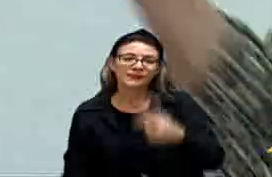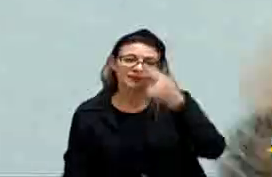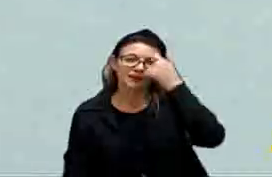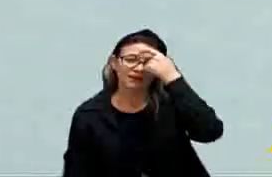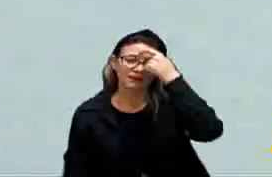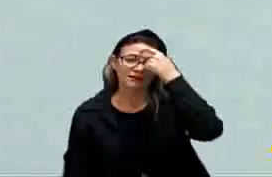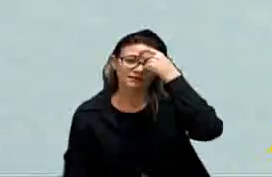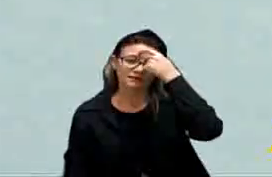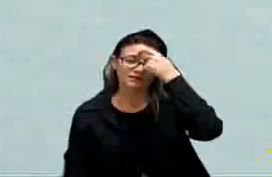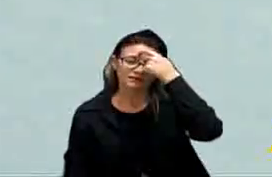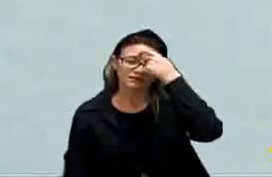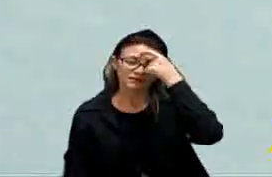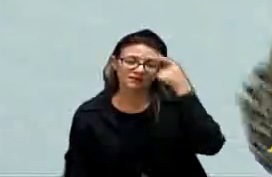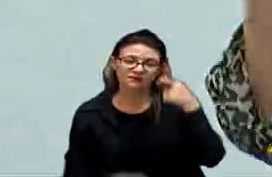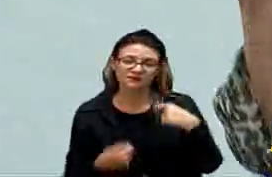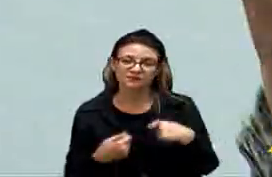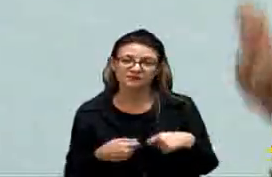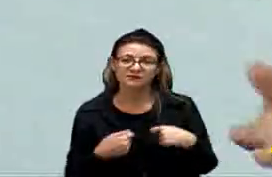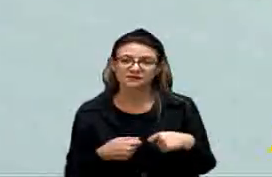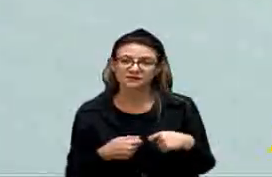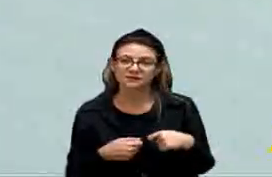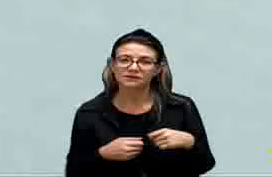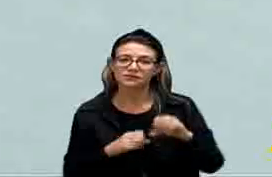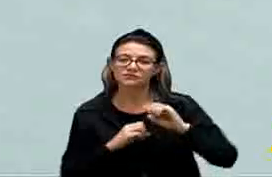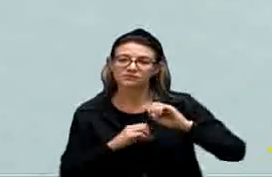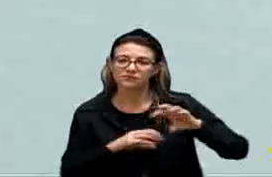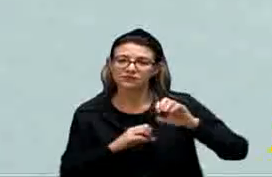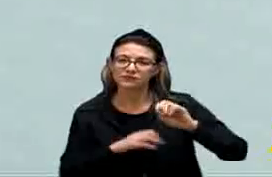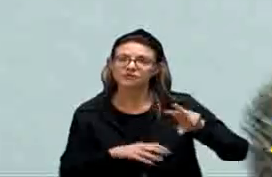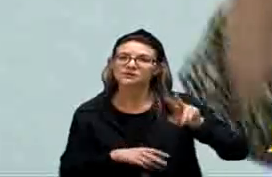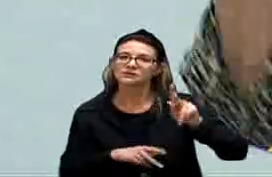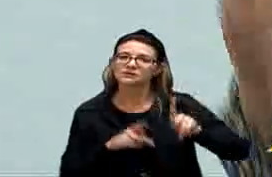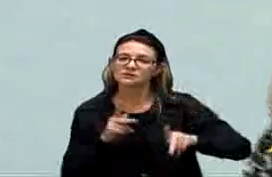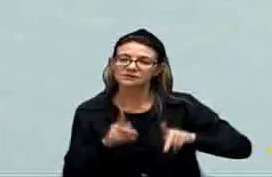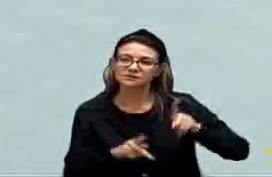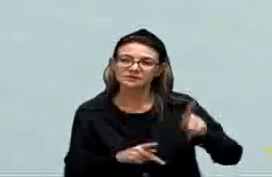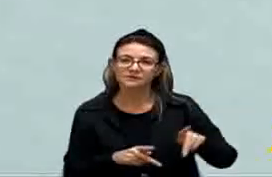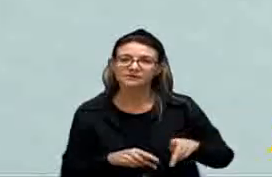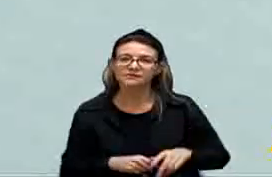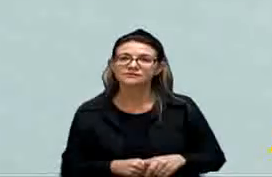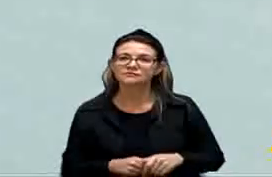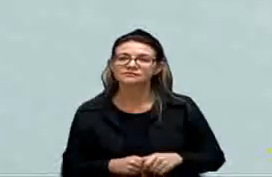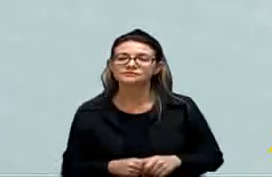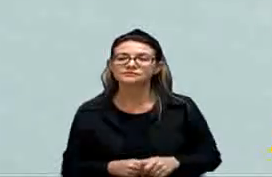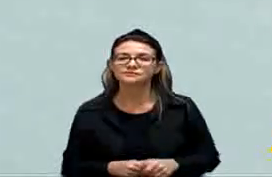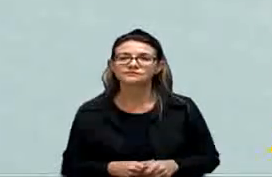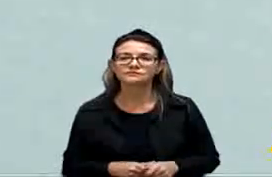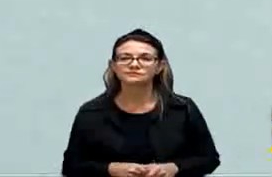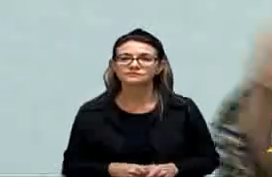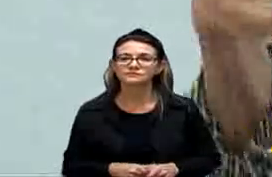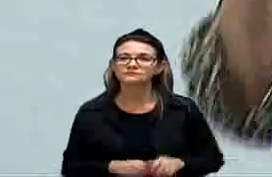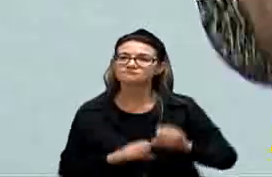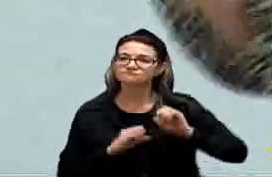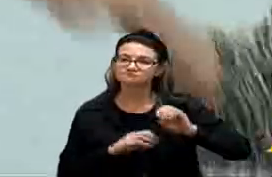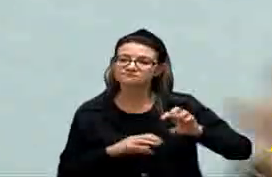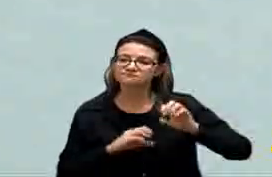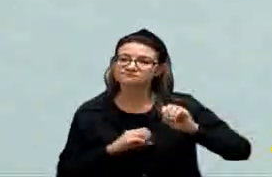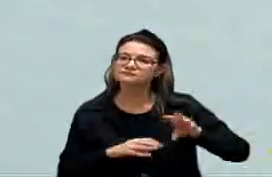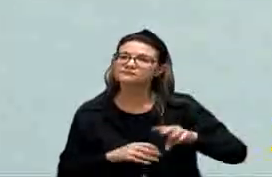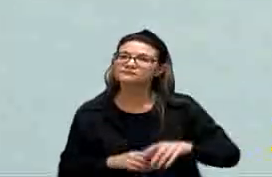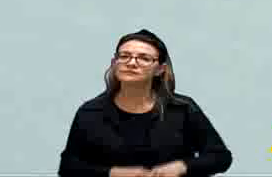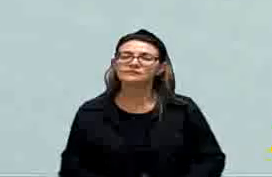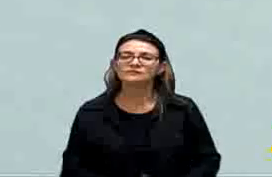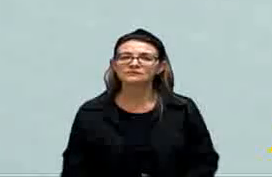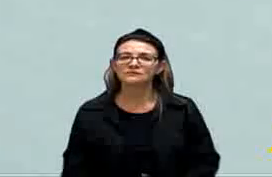vereador Cláudio colocou a questão educação pública Educação de de para os os uma uma uma